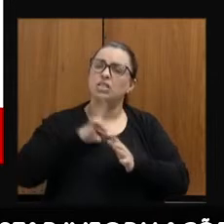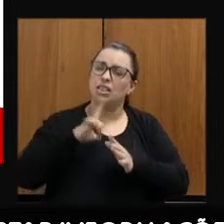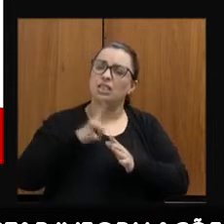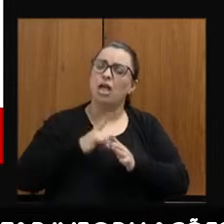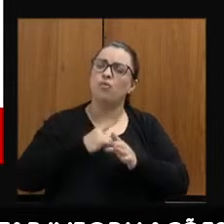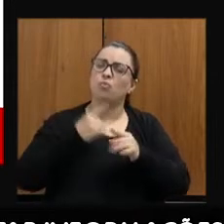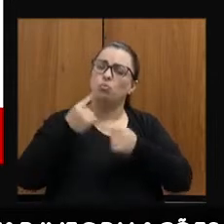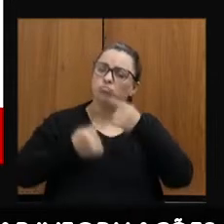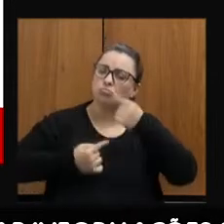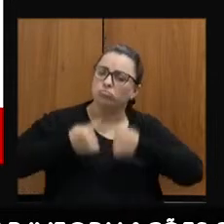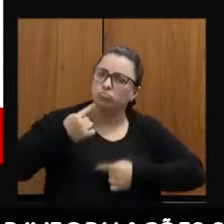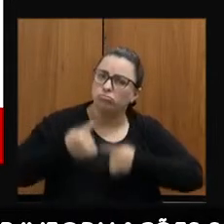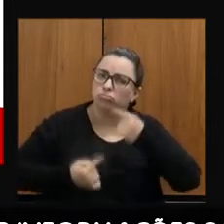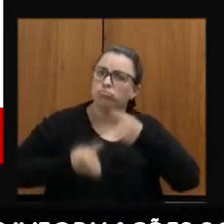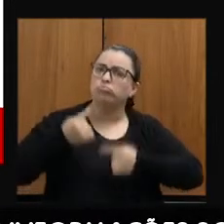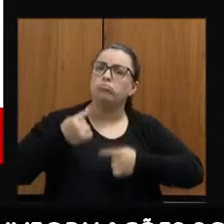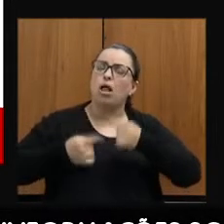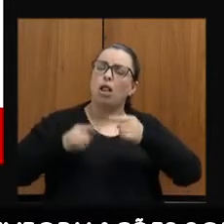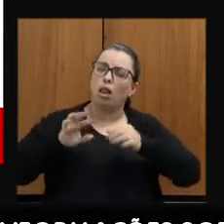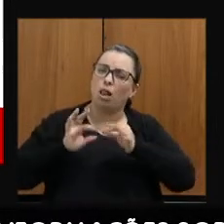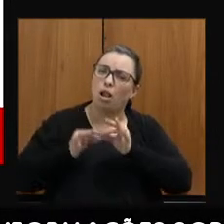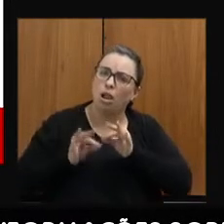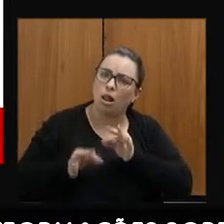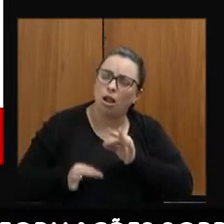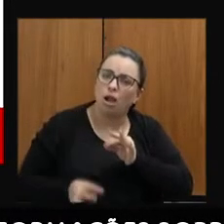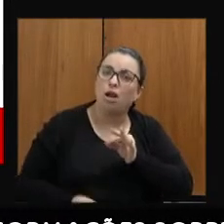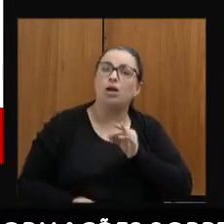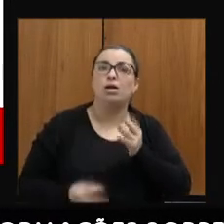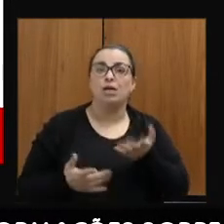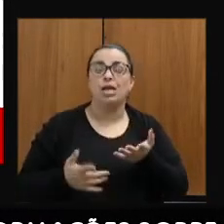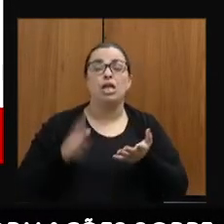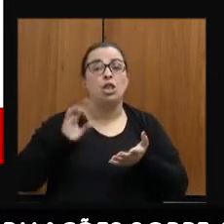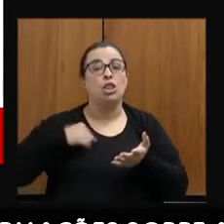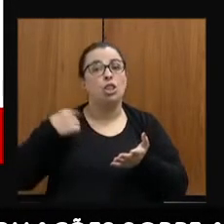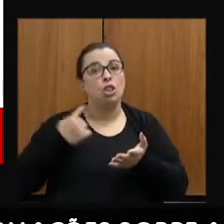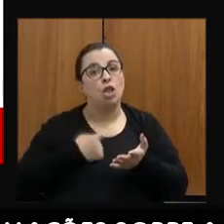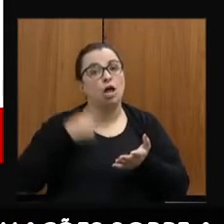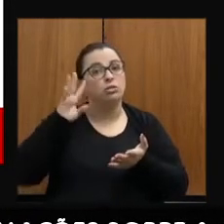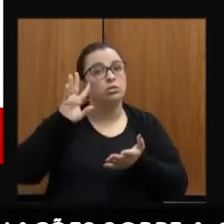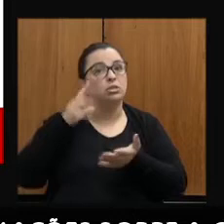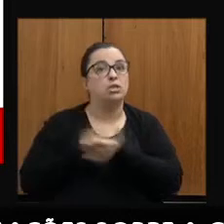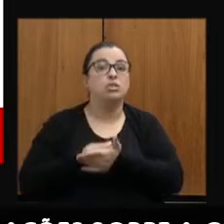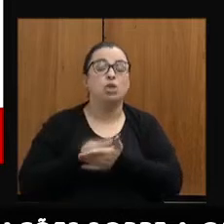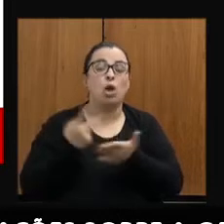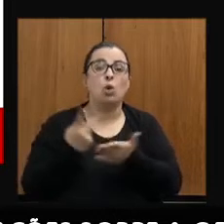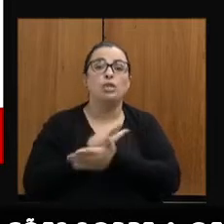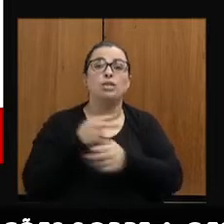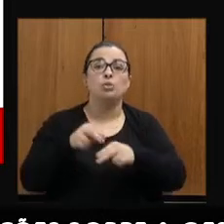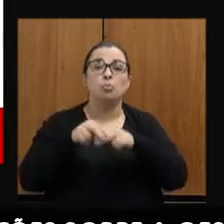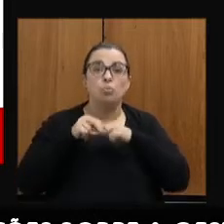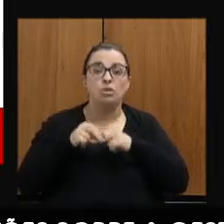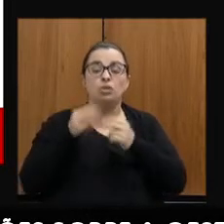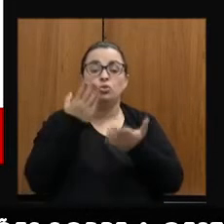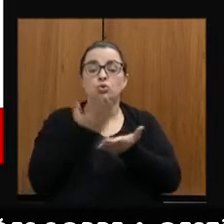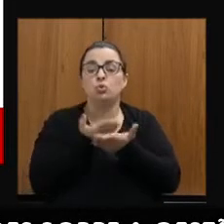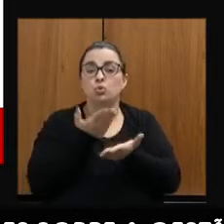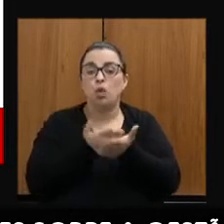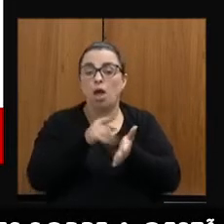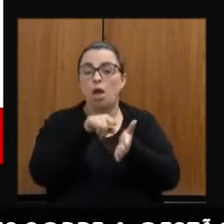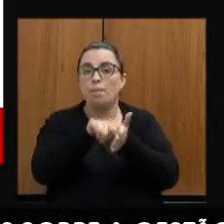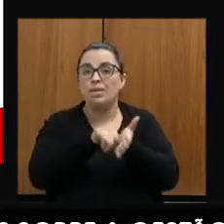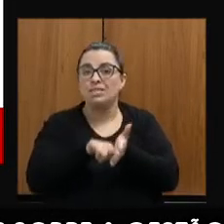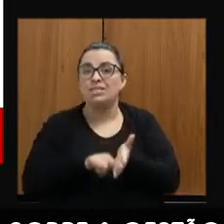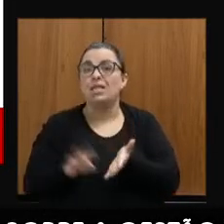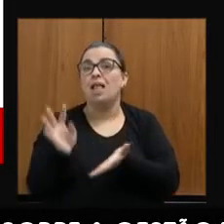foi feita eu vou passar o próximo slide com base exclusivamente nos estudos técnicos né